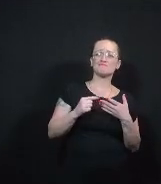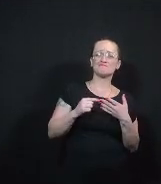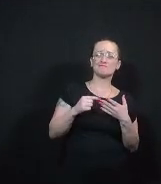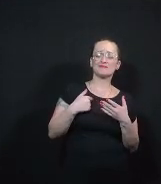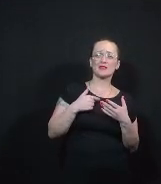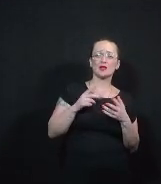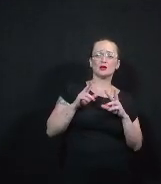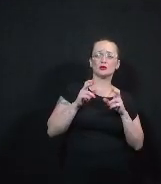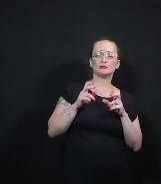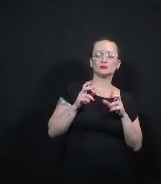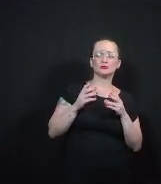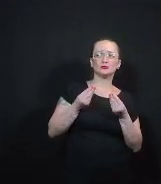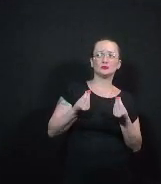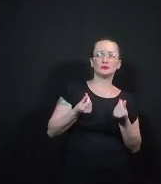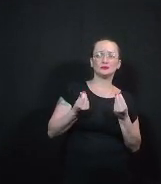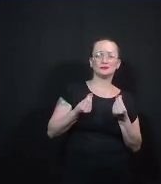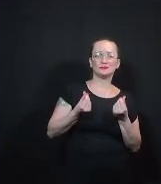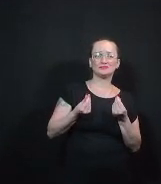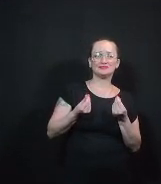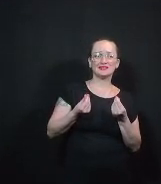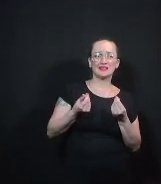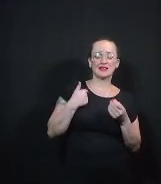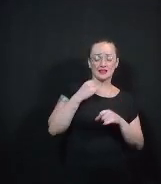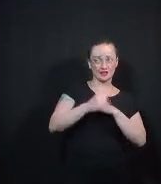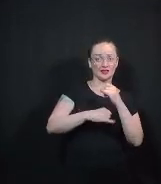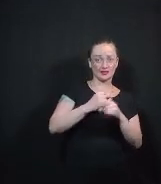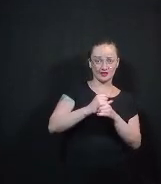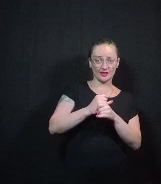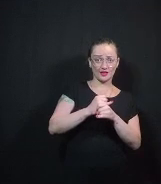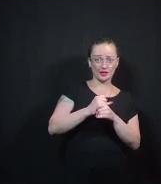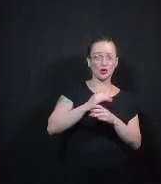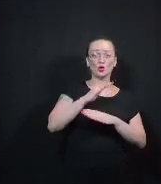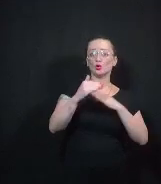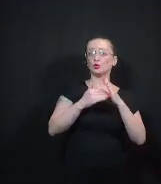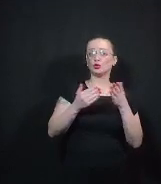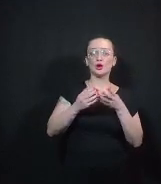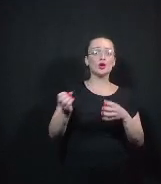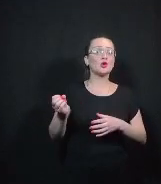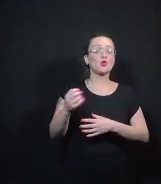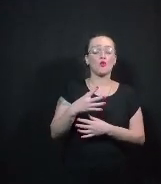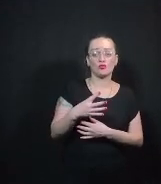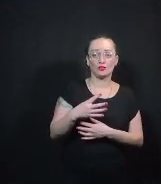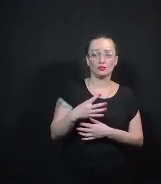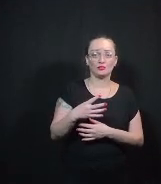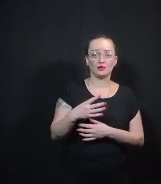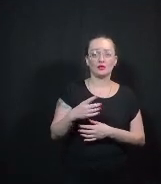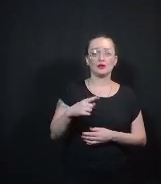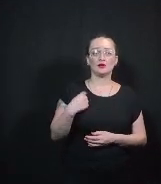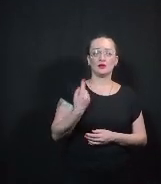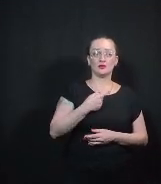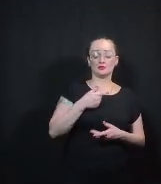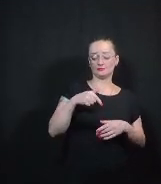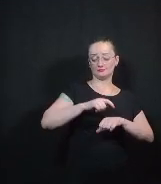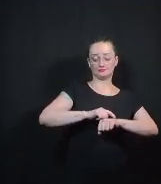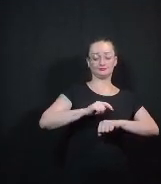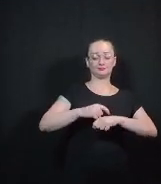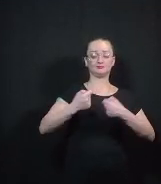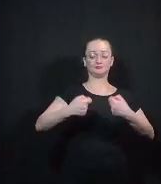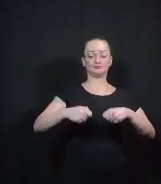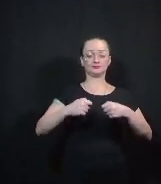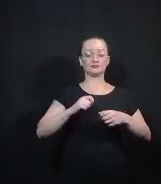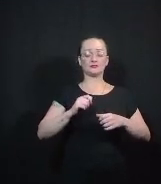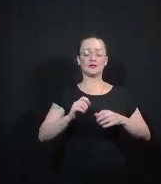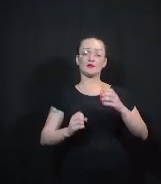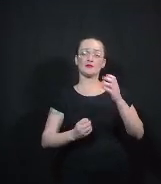uma noção da internet, que tudo agora é novo e que a gente, nesse momento, precisa